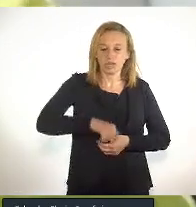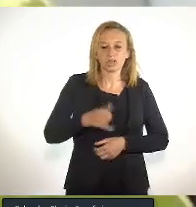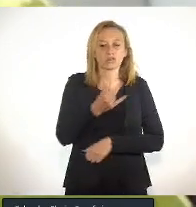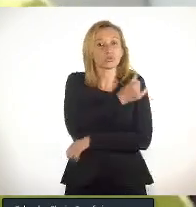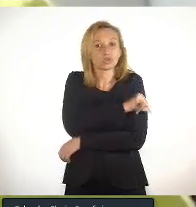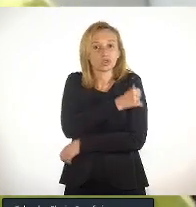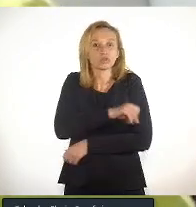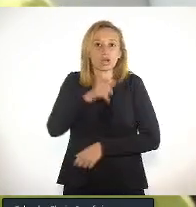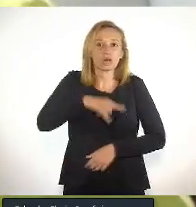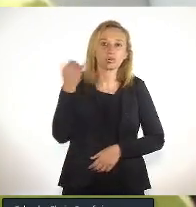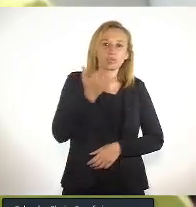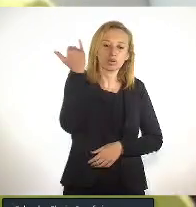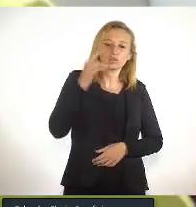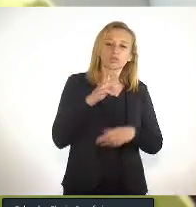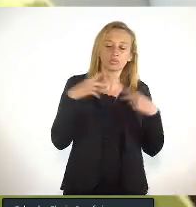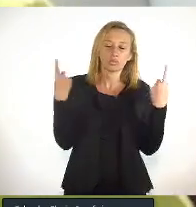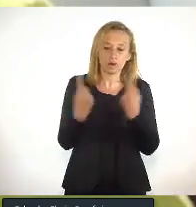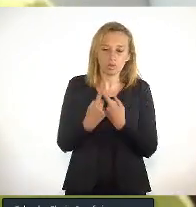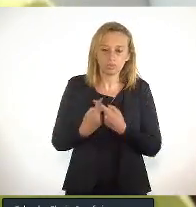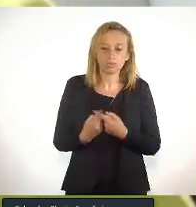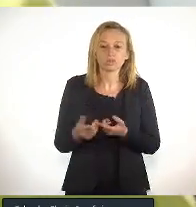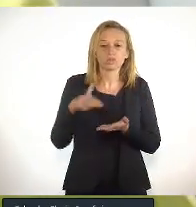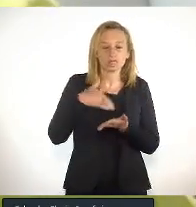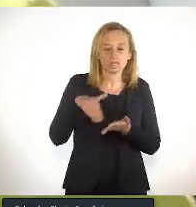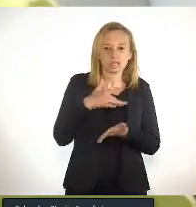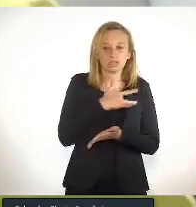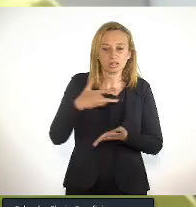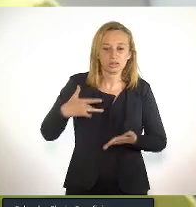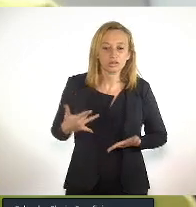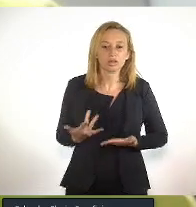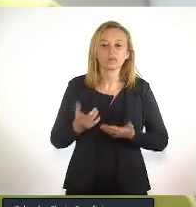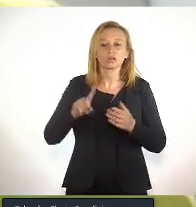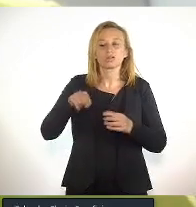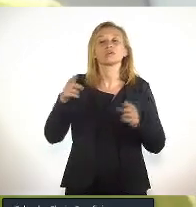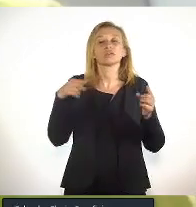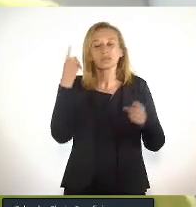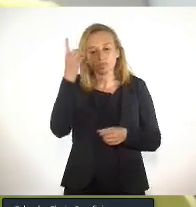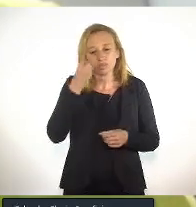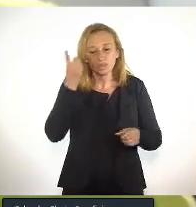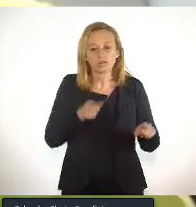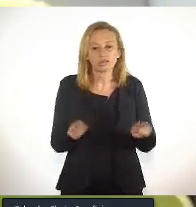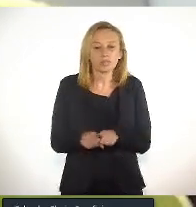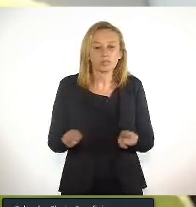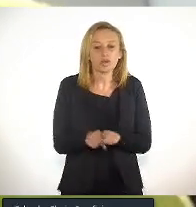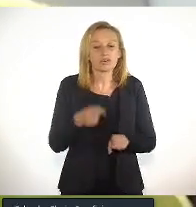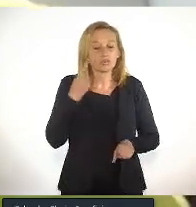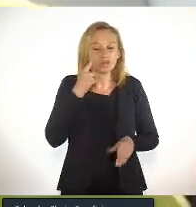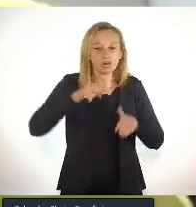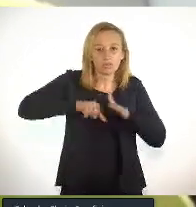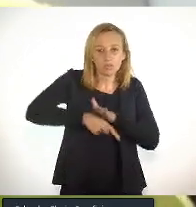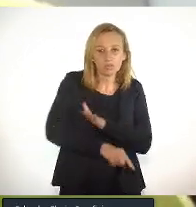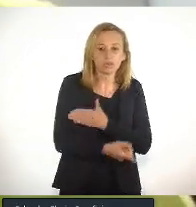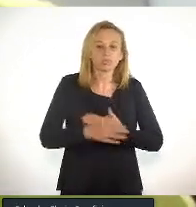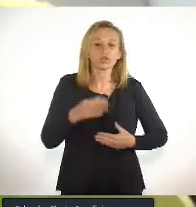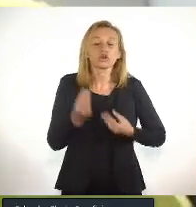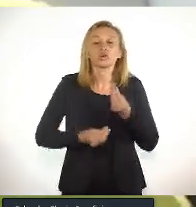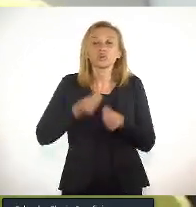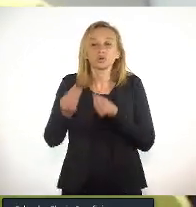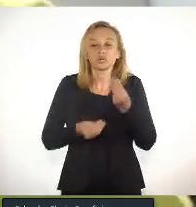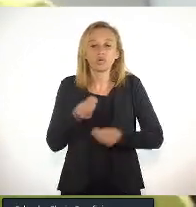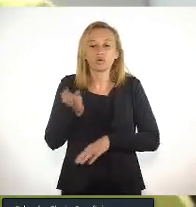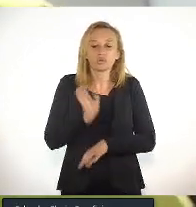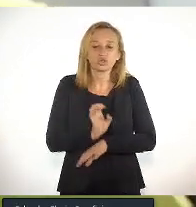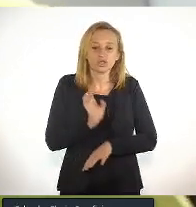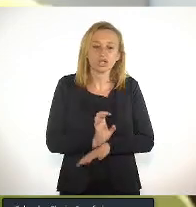acho que era importante uma reunião com o secretário de Saúde, com os parlamentares, para que a gente pudesse ter um aprofundamento de como o Estado está